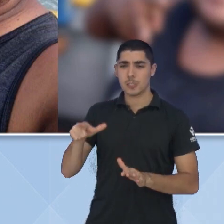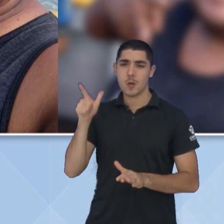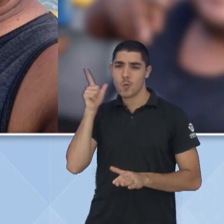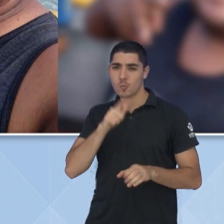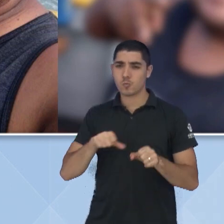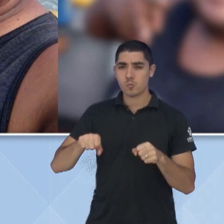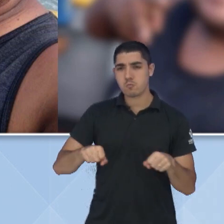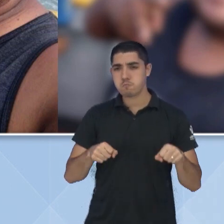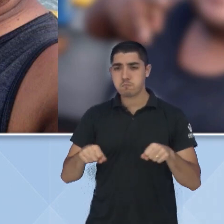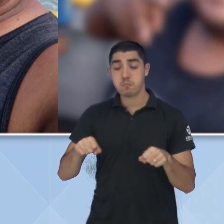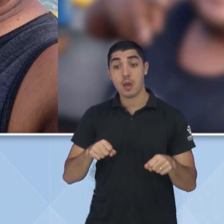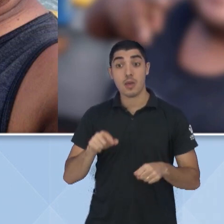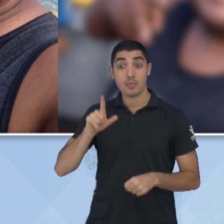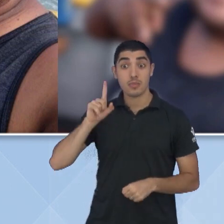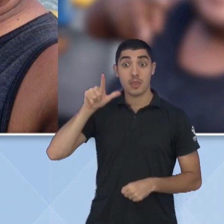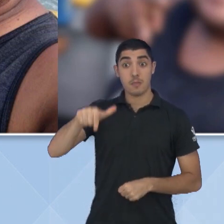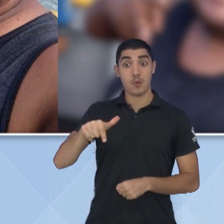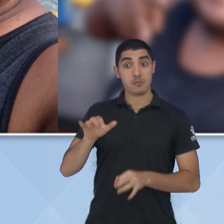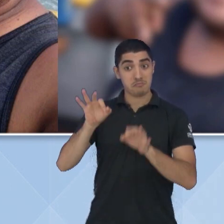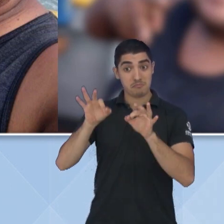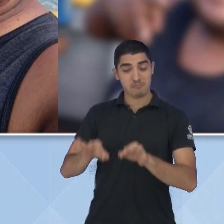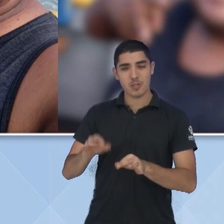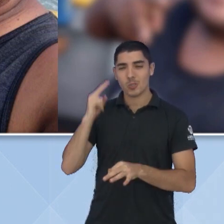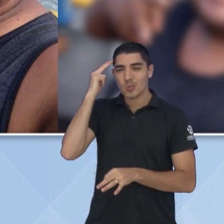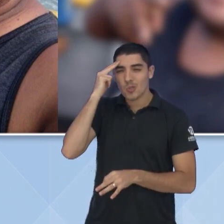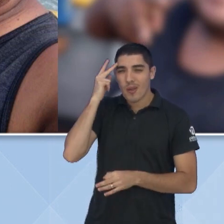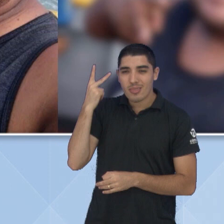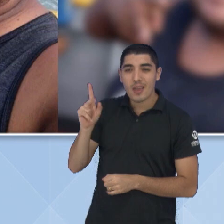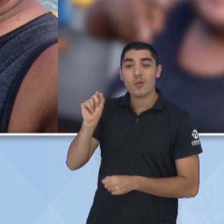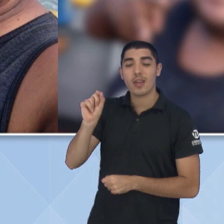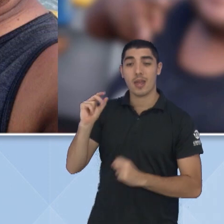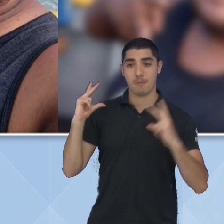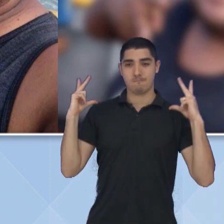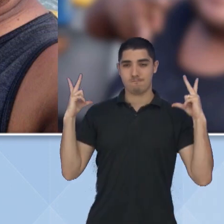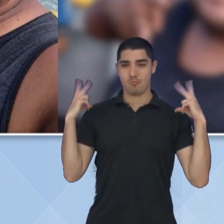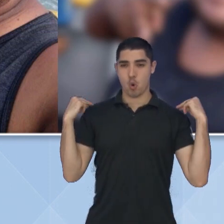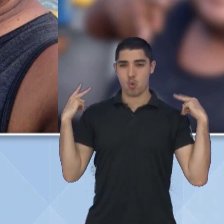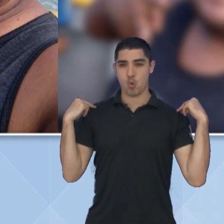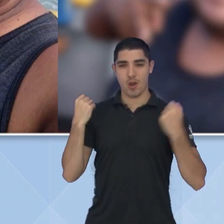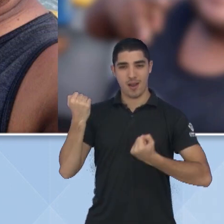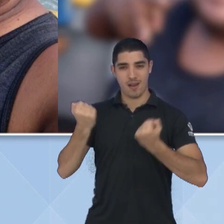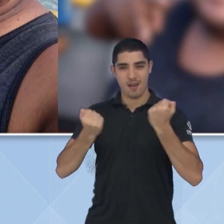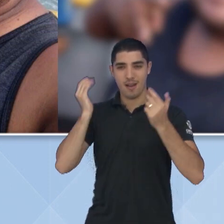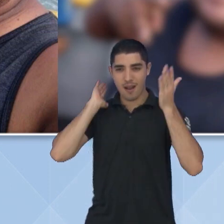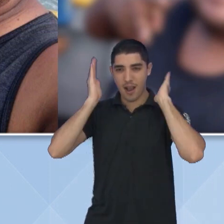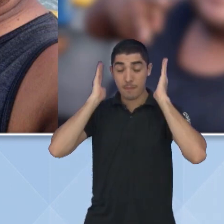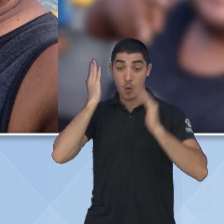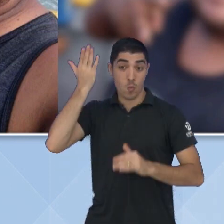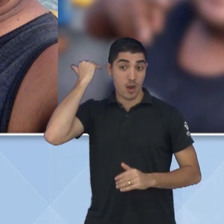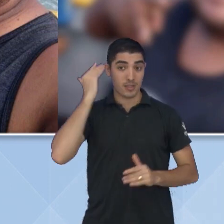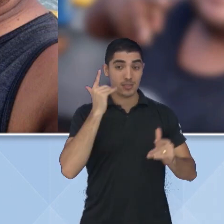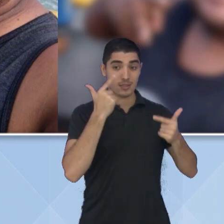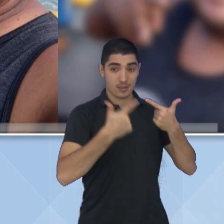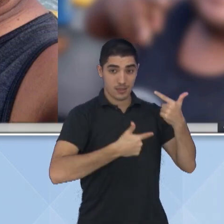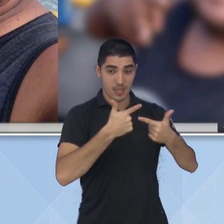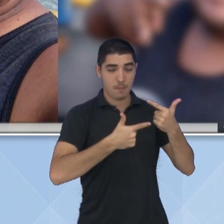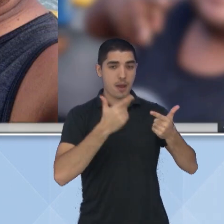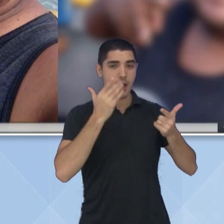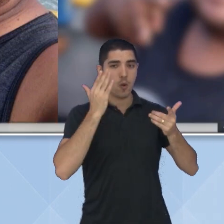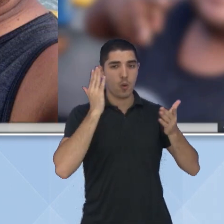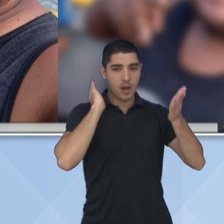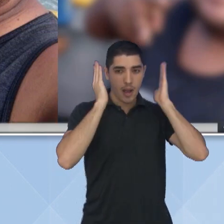sonho de se tornar motorista de caminhão. Por anos, trabalhou com um caminhão de areia no depósito do